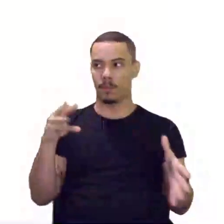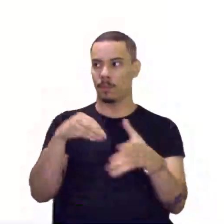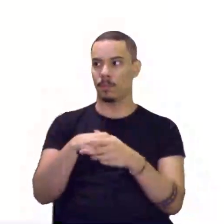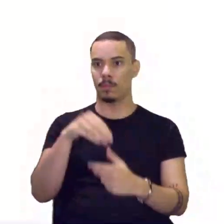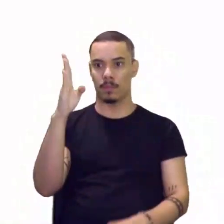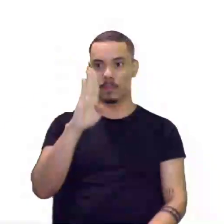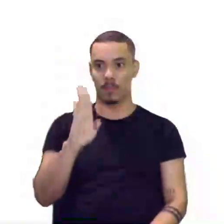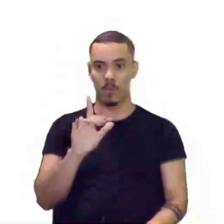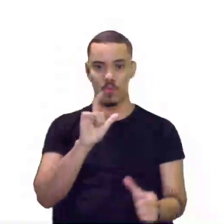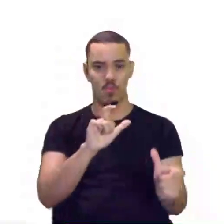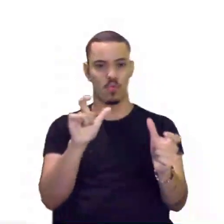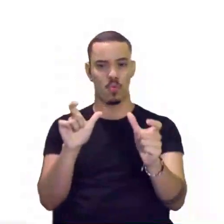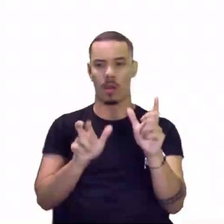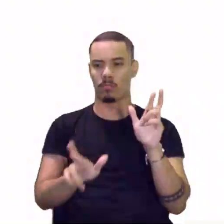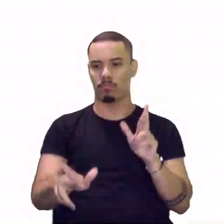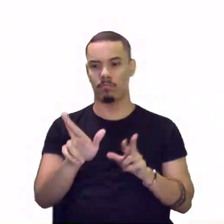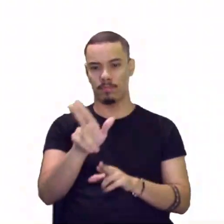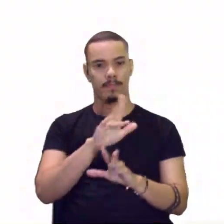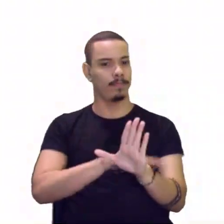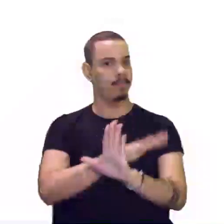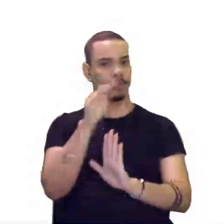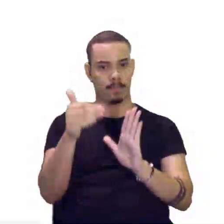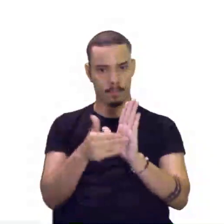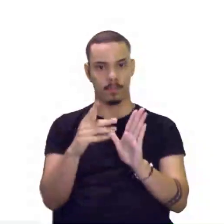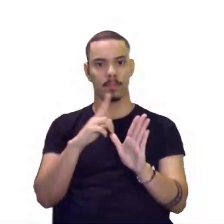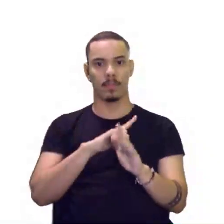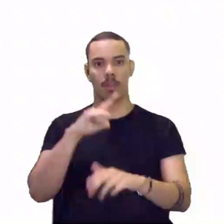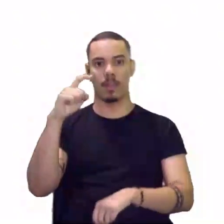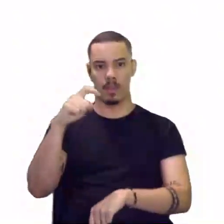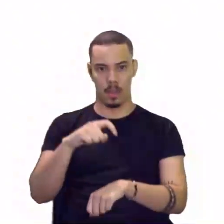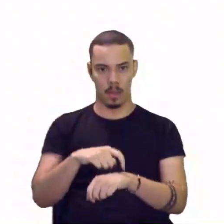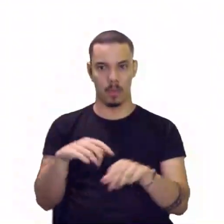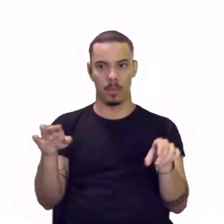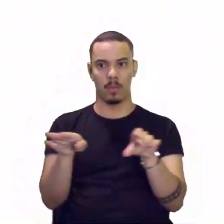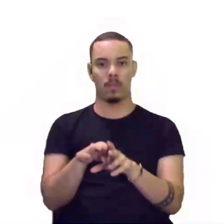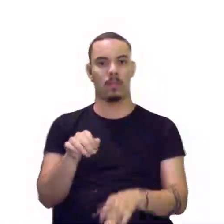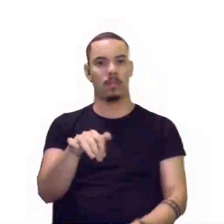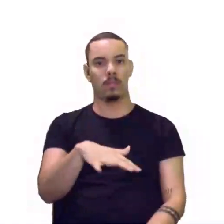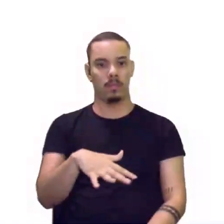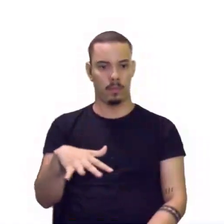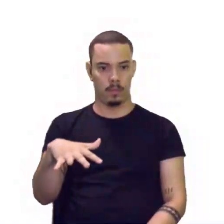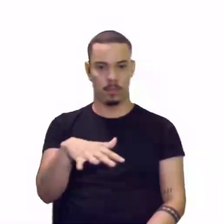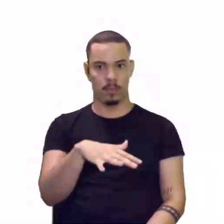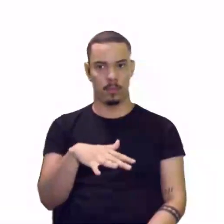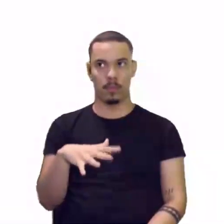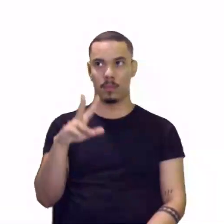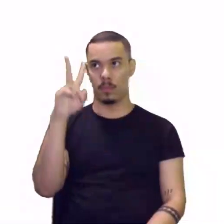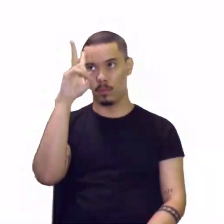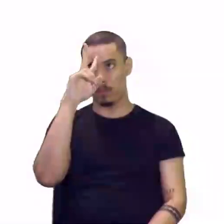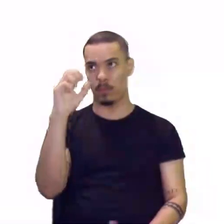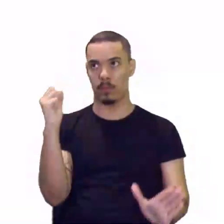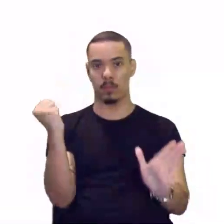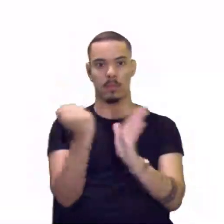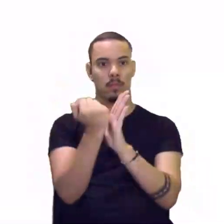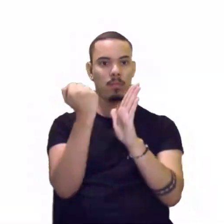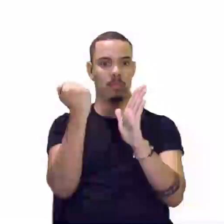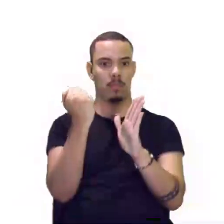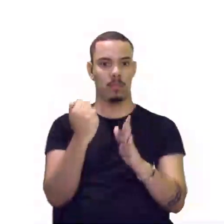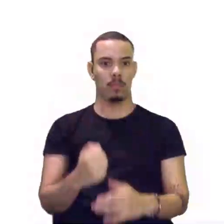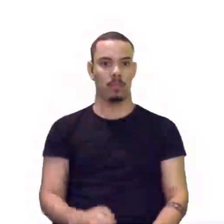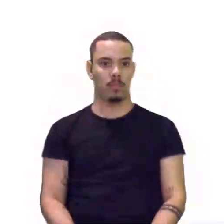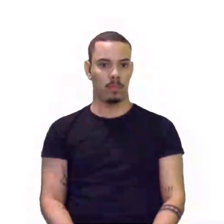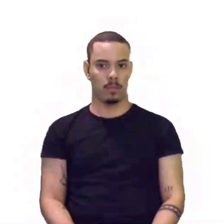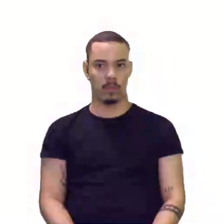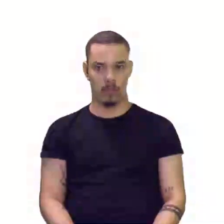lugares diferentes. Tudo isso está relacionado ao tempo e ao espaço, um tempo histórico, às vezes até